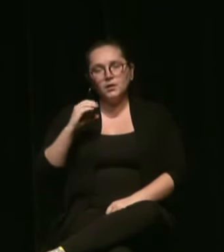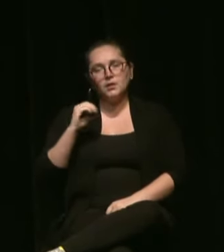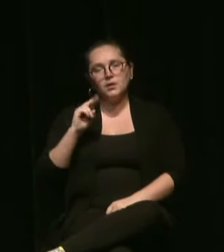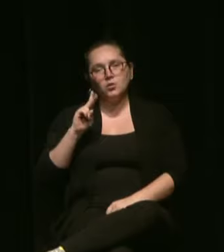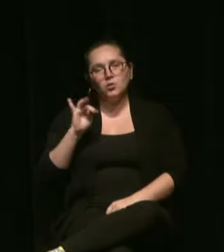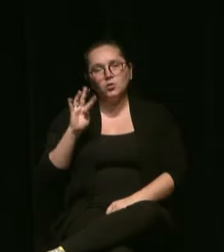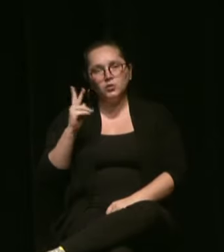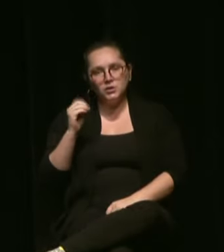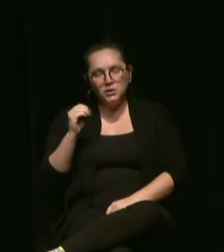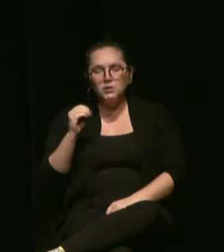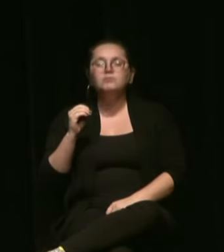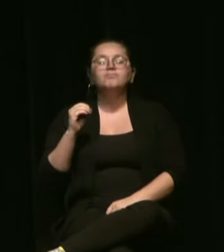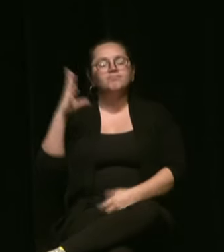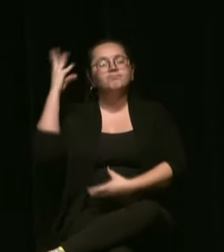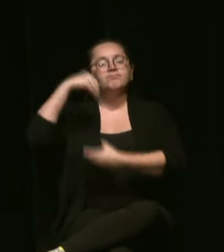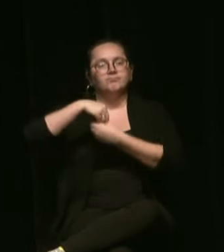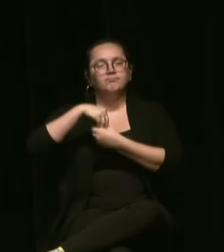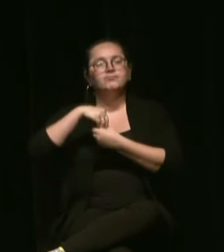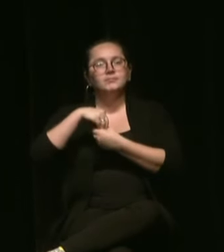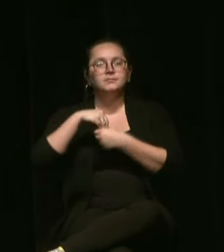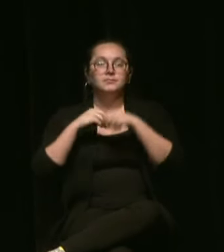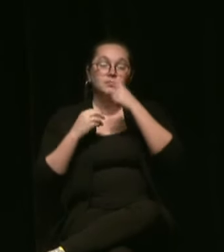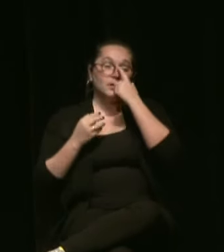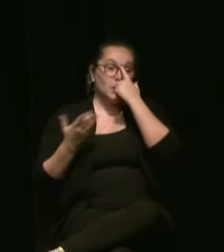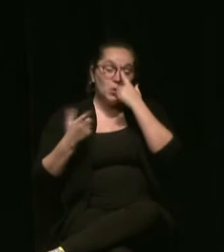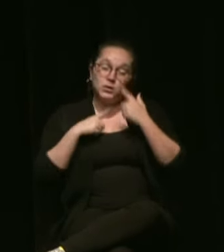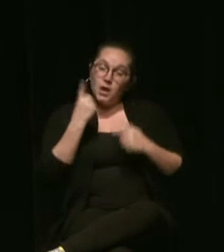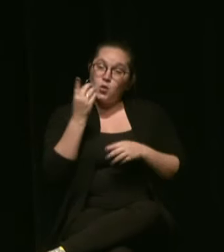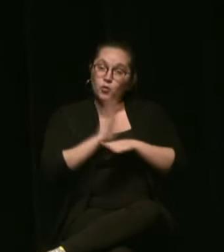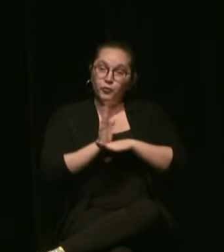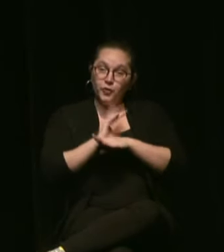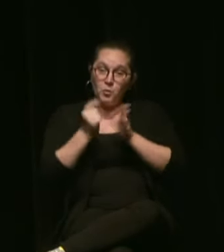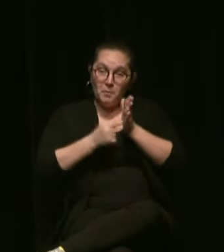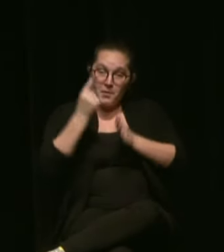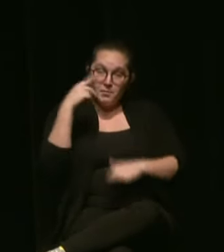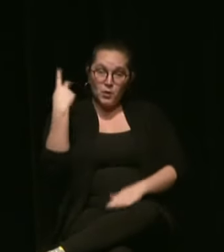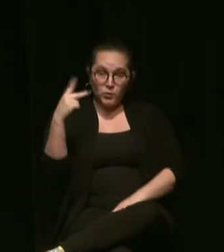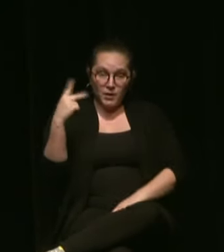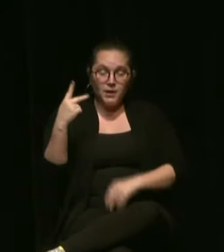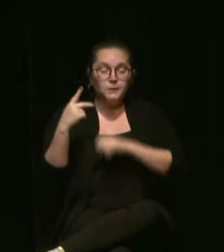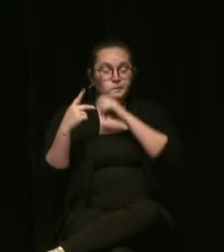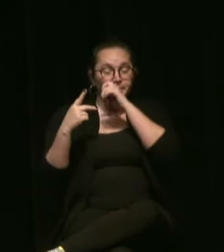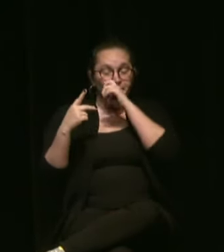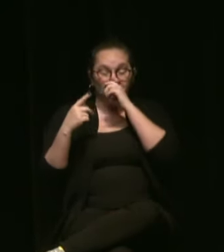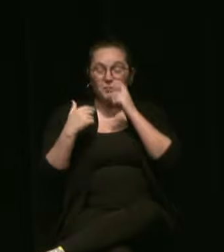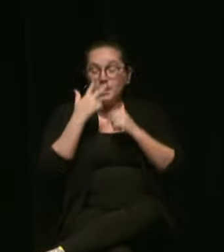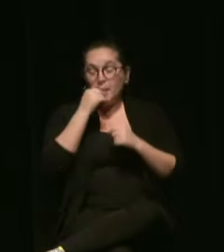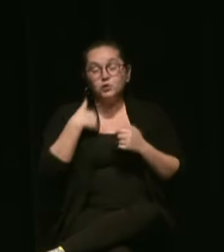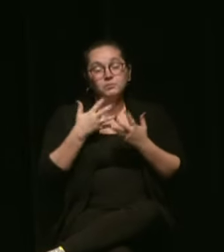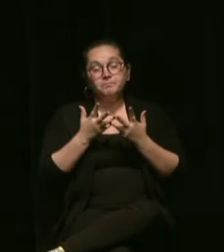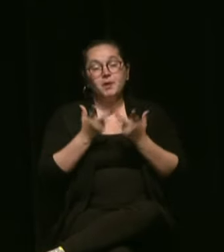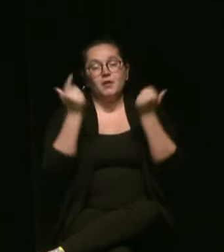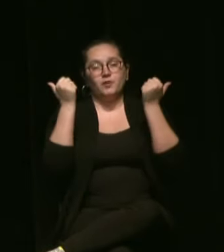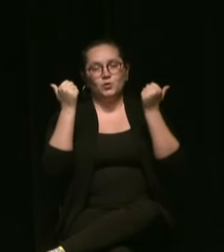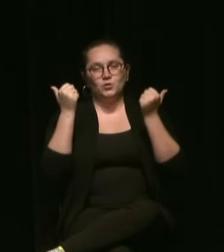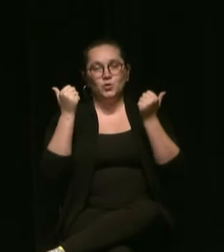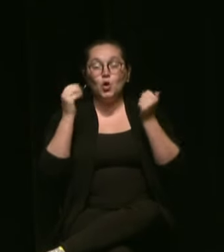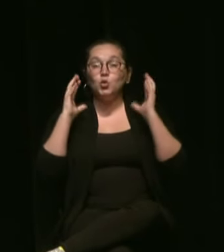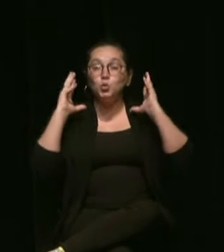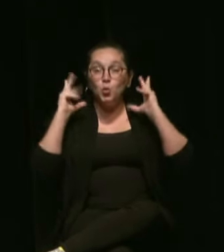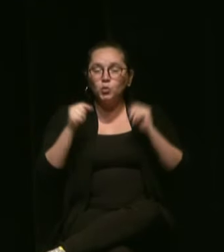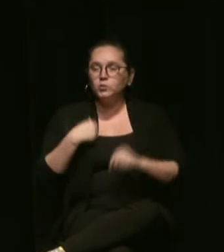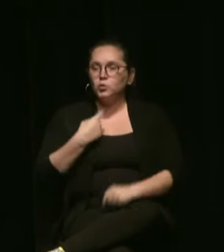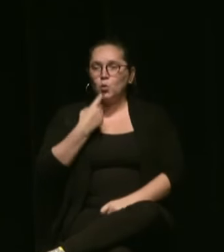filme absolutamente extraordinário, que é o primeiro, do qual eu não vou falar hoje. O primeiro filme que, de fato, o tornou conhecido, que é